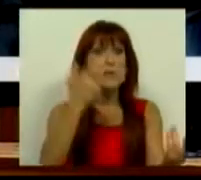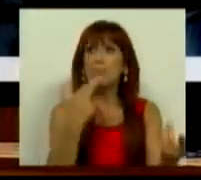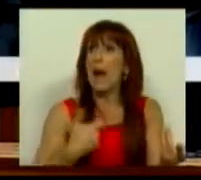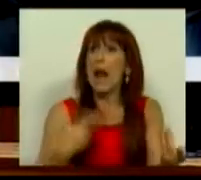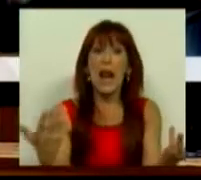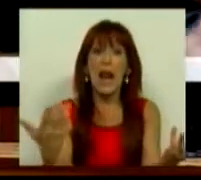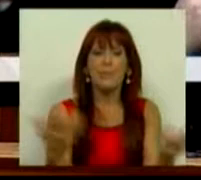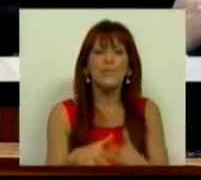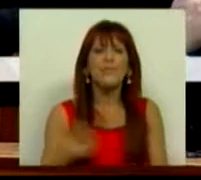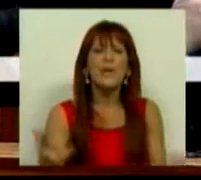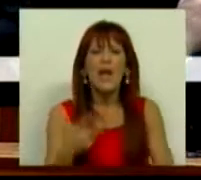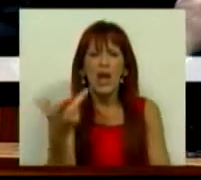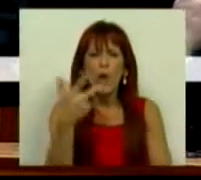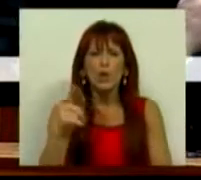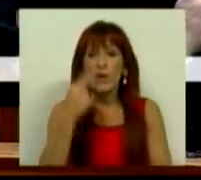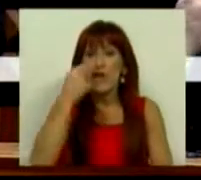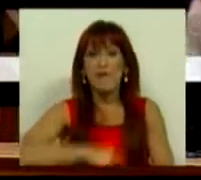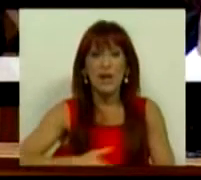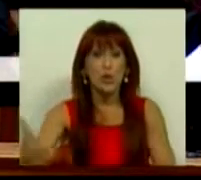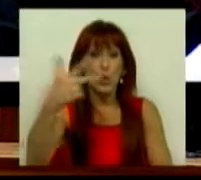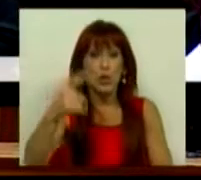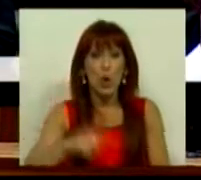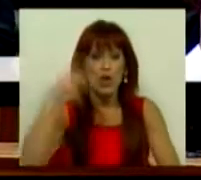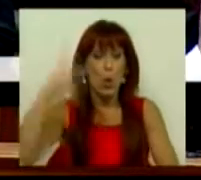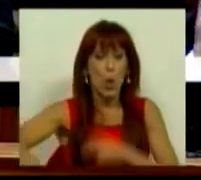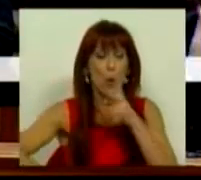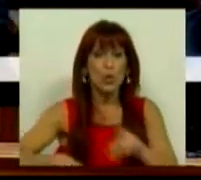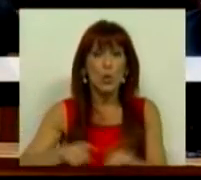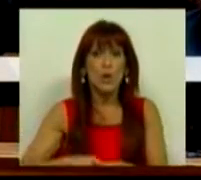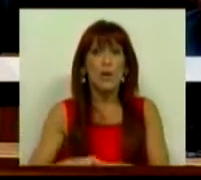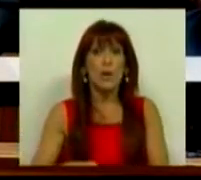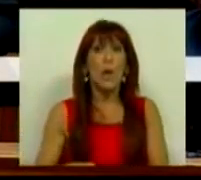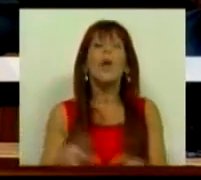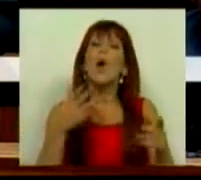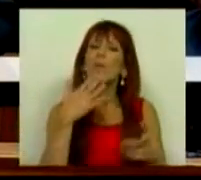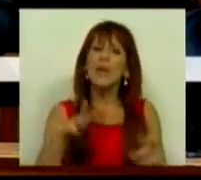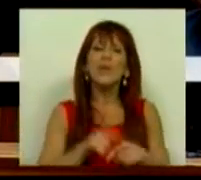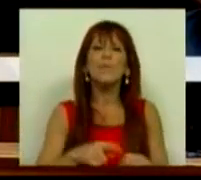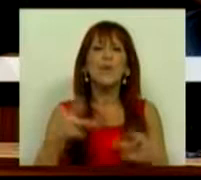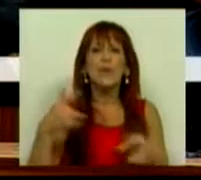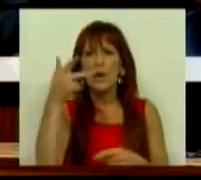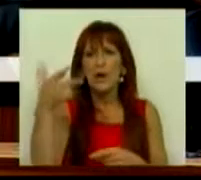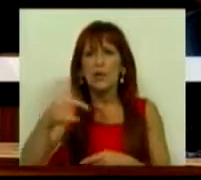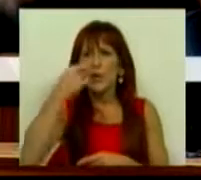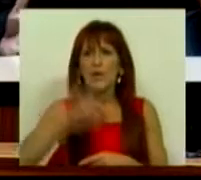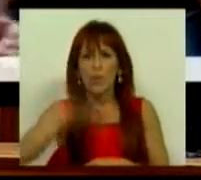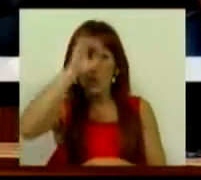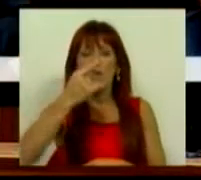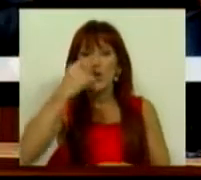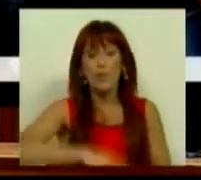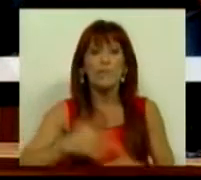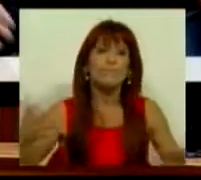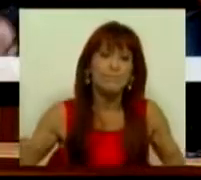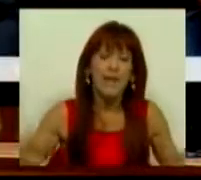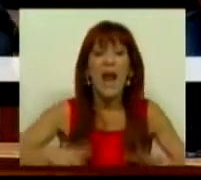o Governo nada respondeu. Portanto, a Troika falhou, a Troika forçou este aumento. Muito obrigado, a Troika senhora. Falhou, o Governo falhou